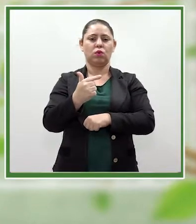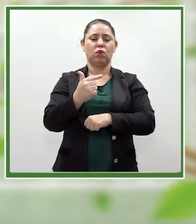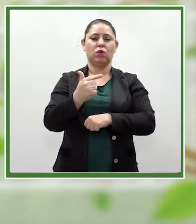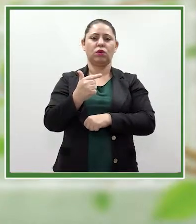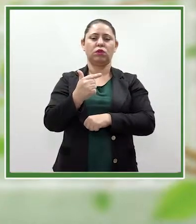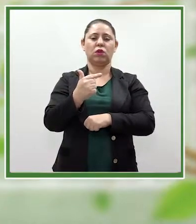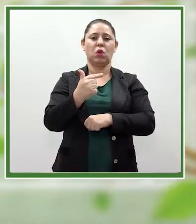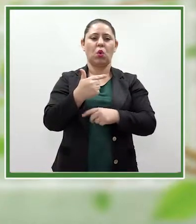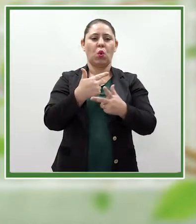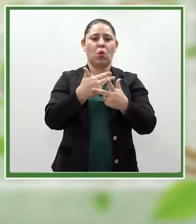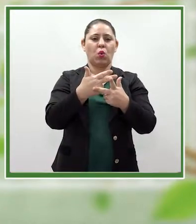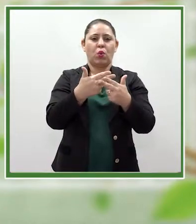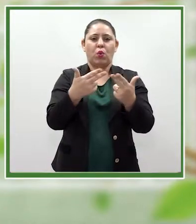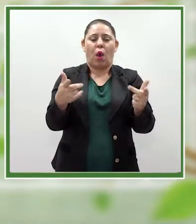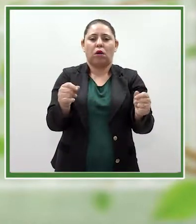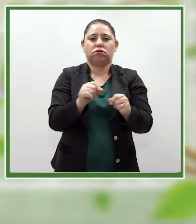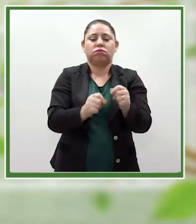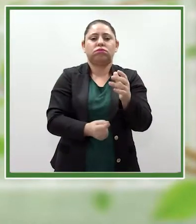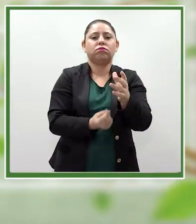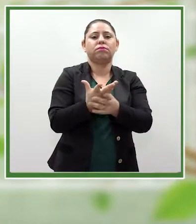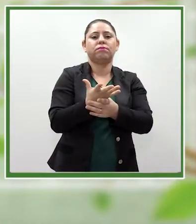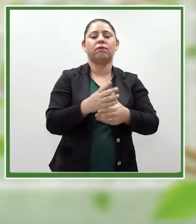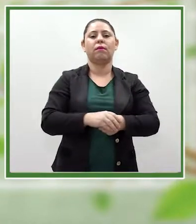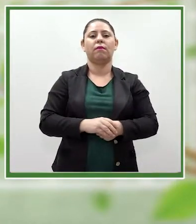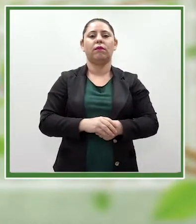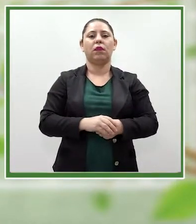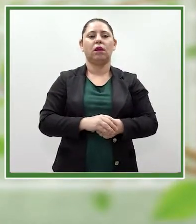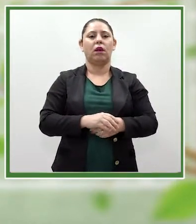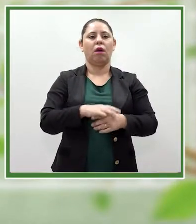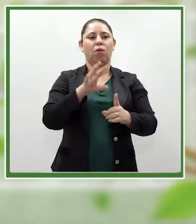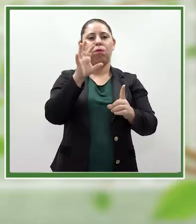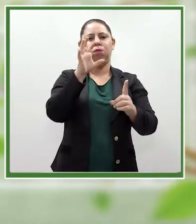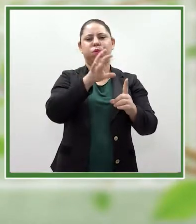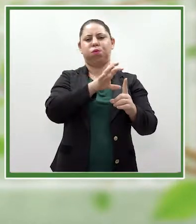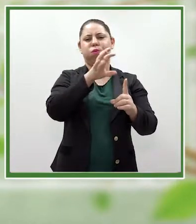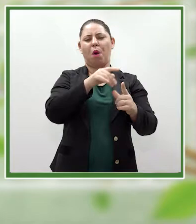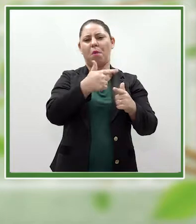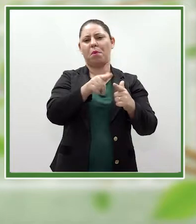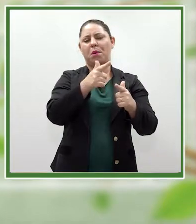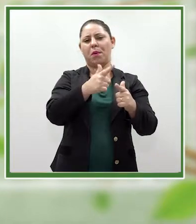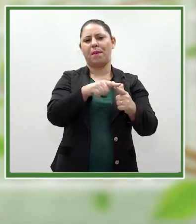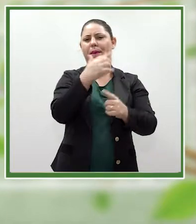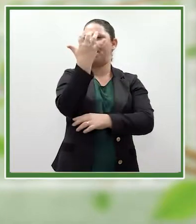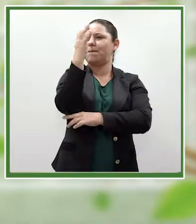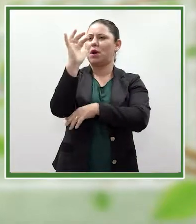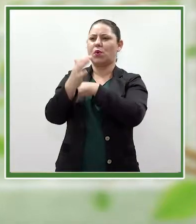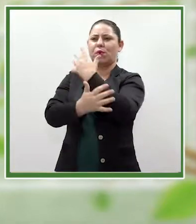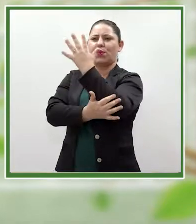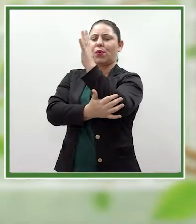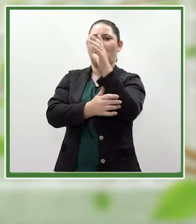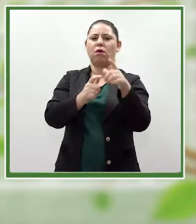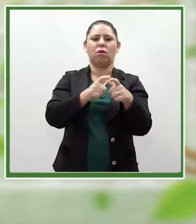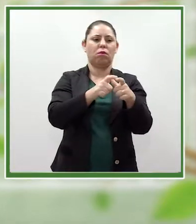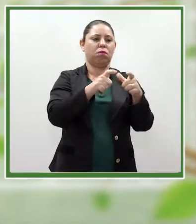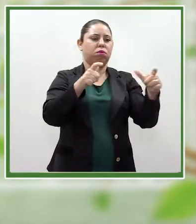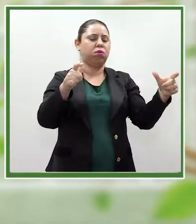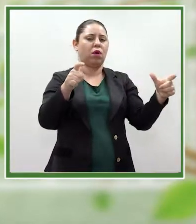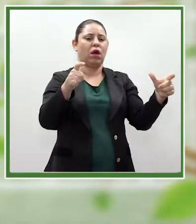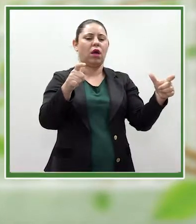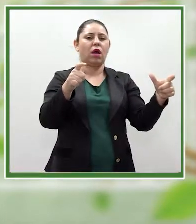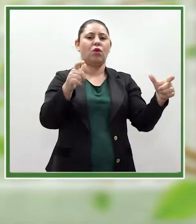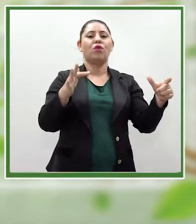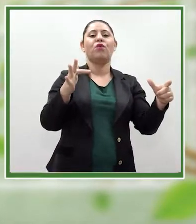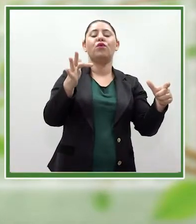de carbono por unidade de produto produzida, né? E, com isso, o impacto ambiental causado é maior e